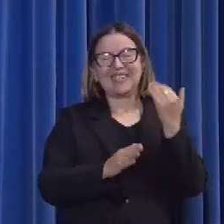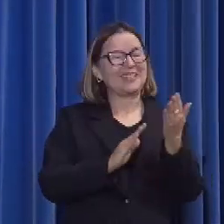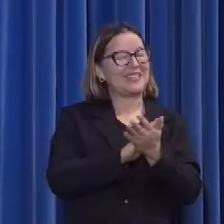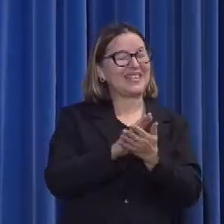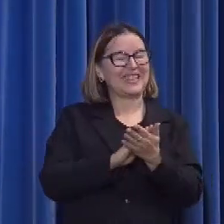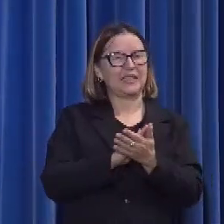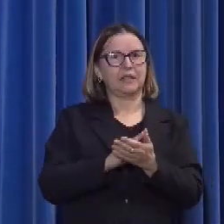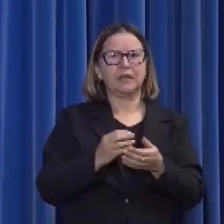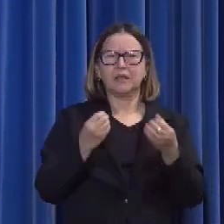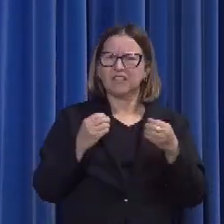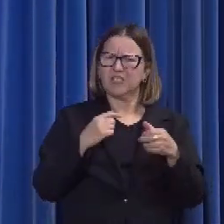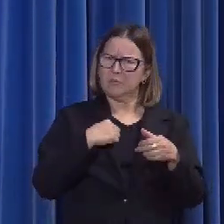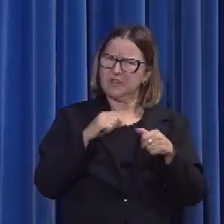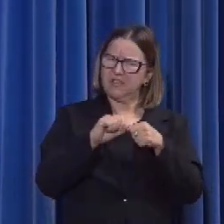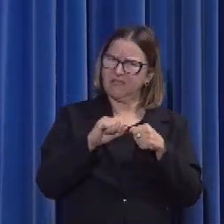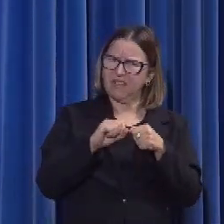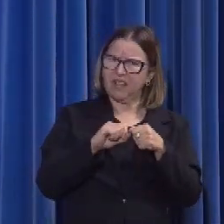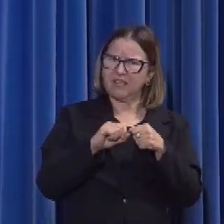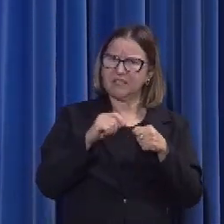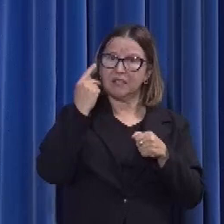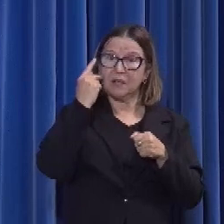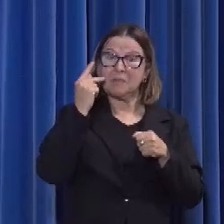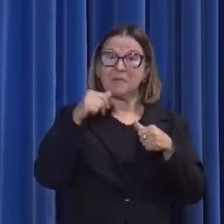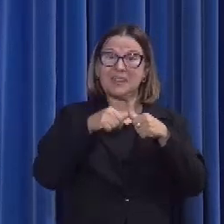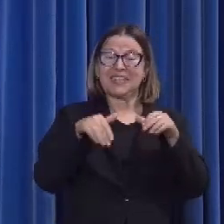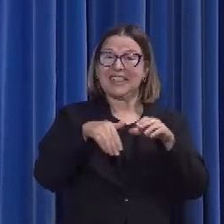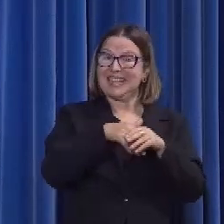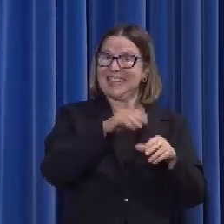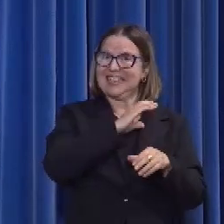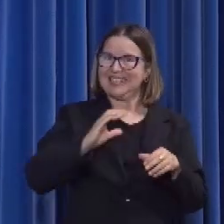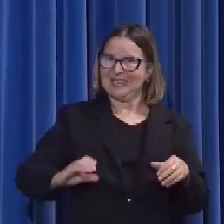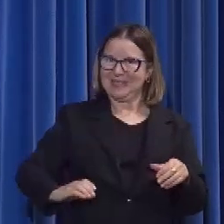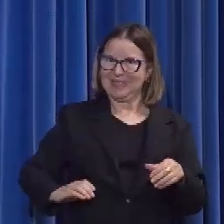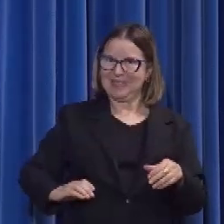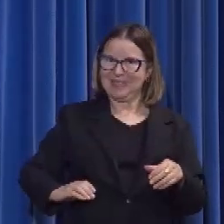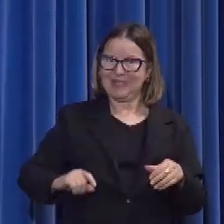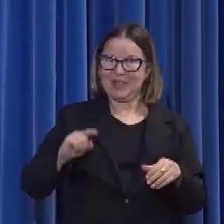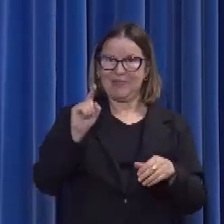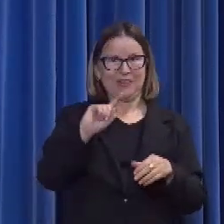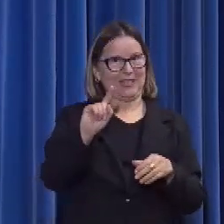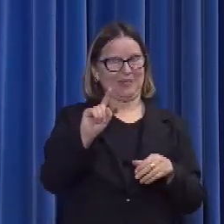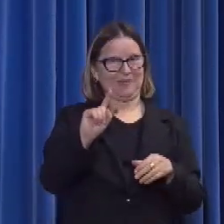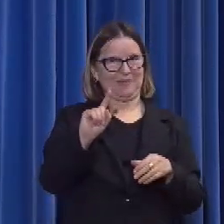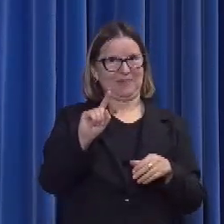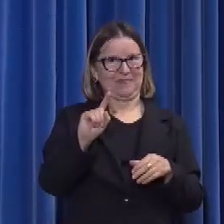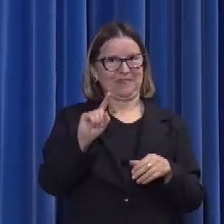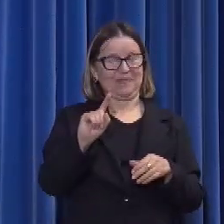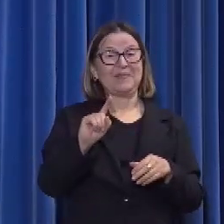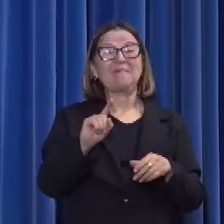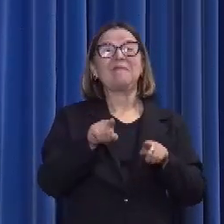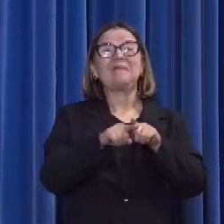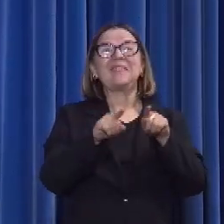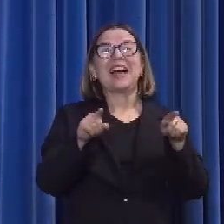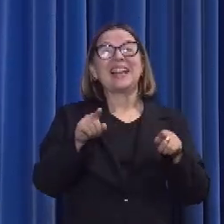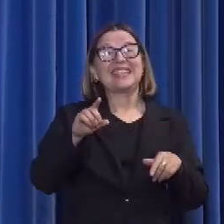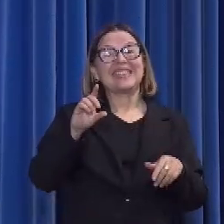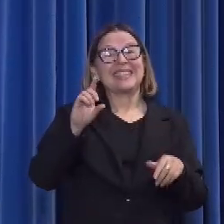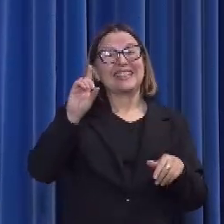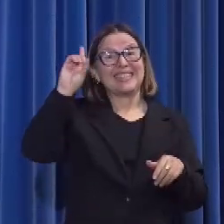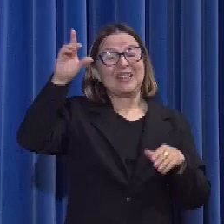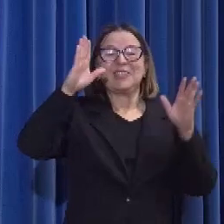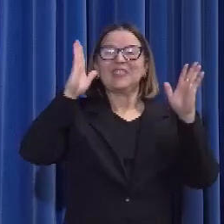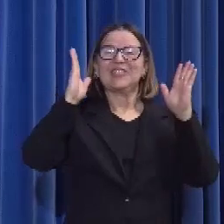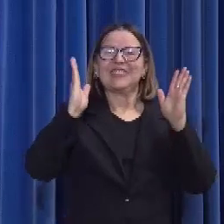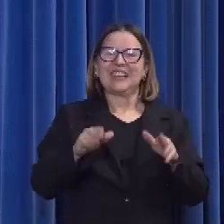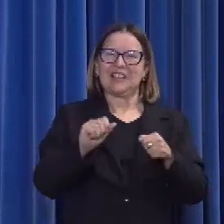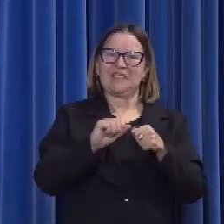Você não faz. É Deus quem faz. Ou melhor, é Deus quem fez, por meio da graça e da